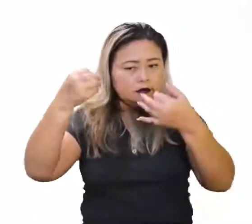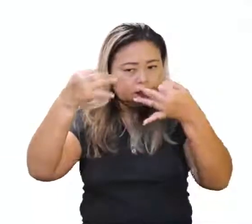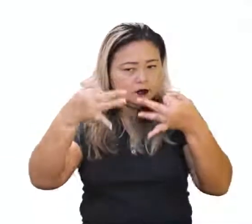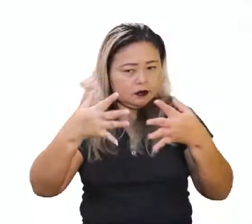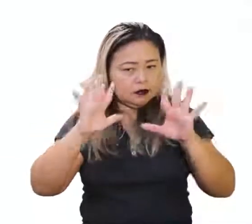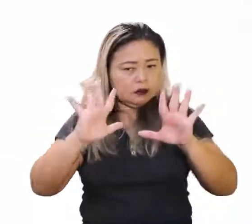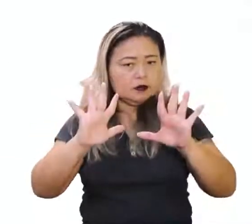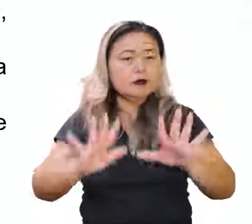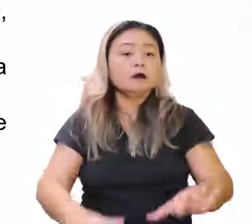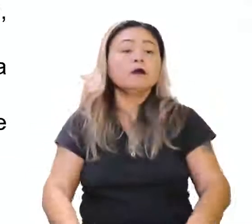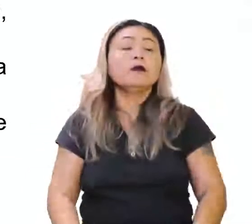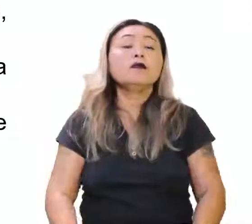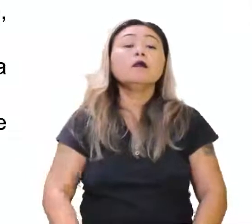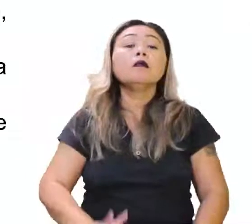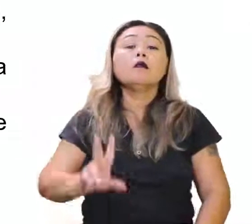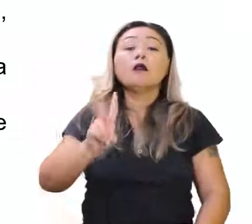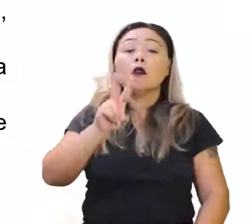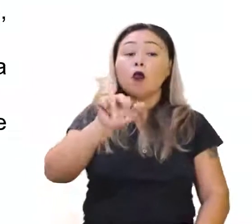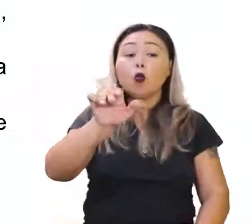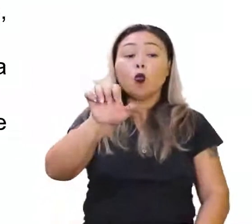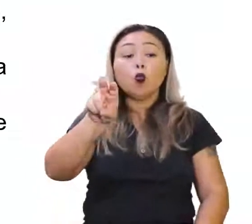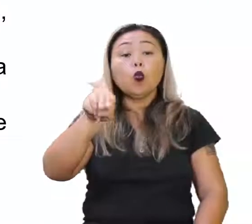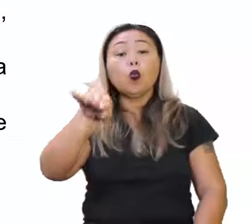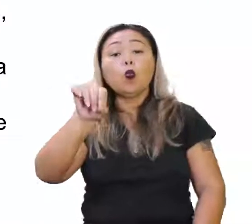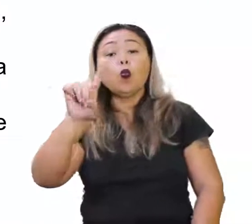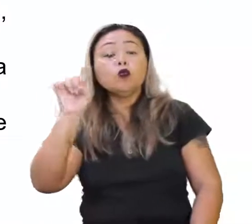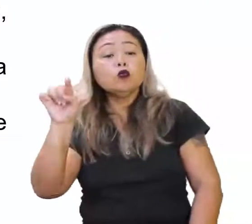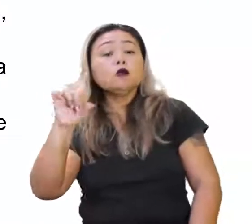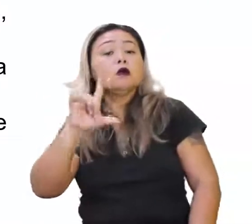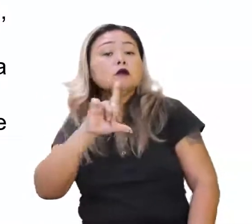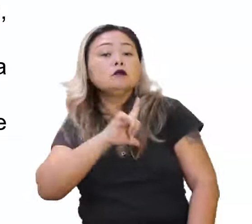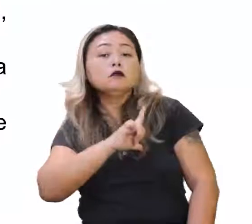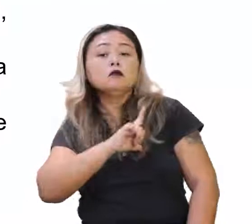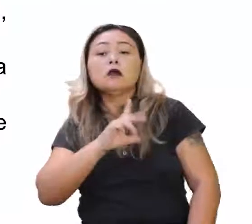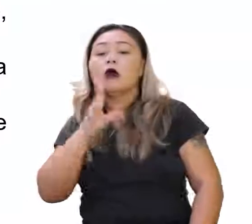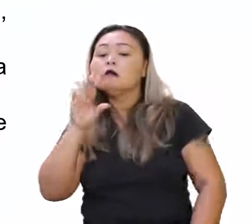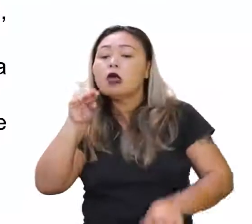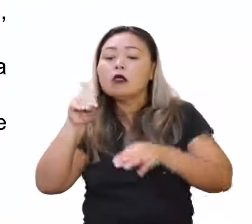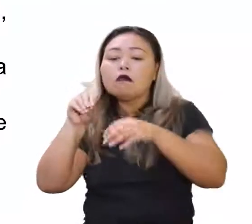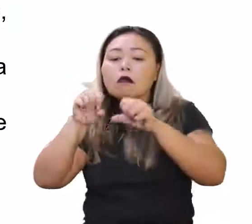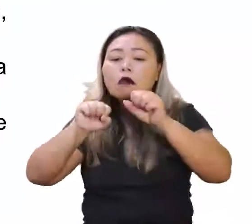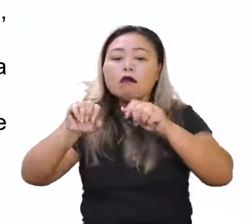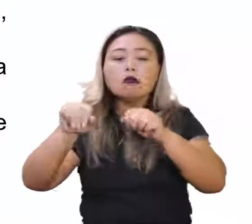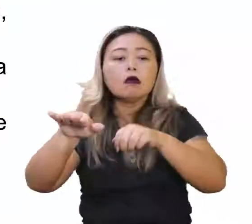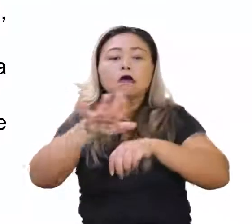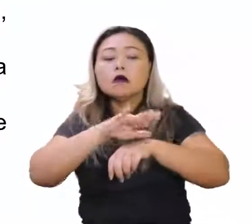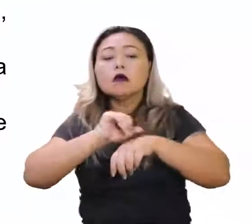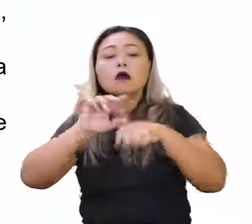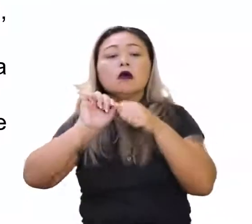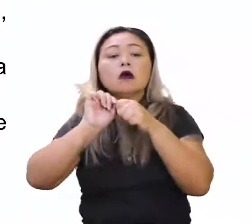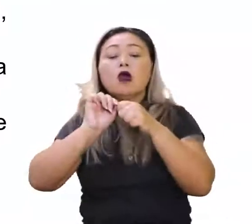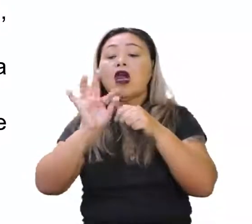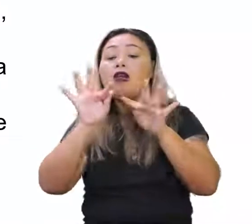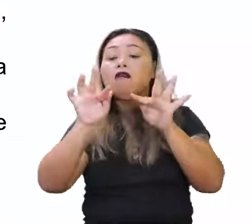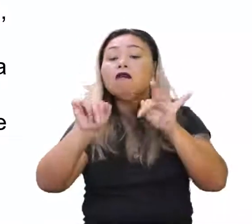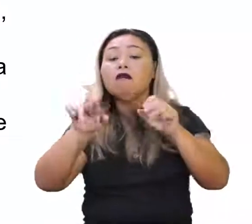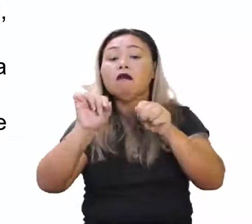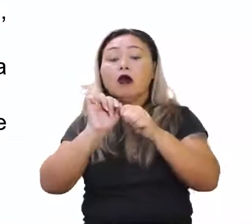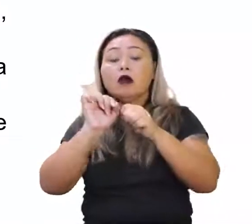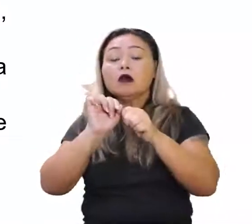parte. Além dos volumosos, tem as pastagens capineiras, né?